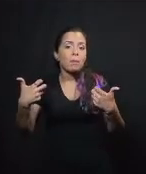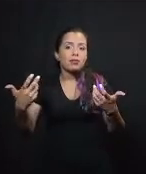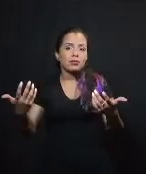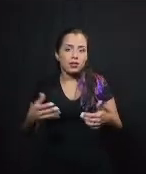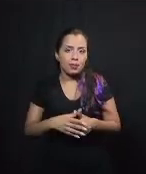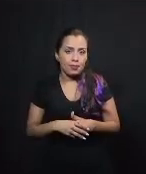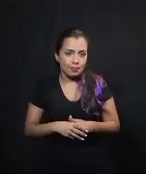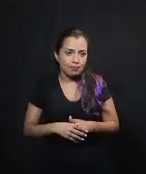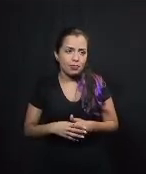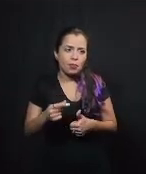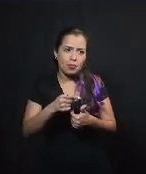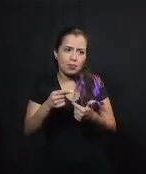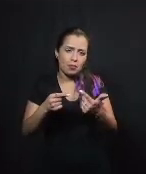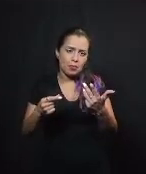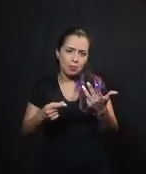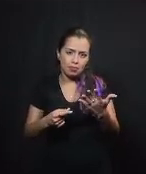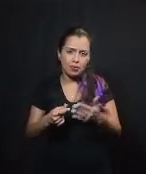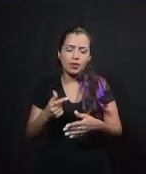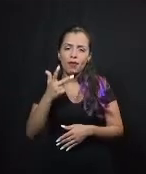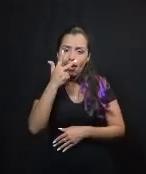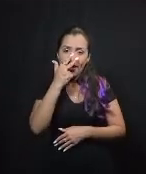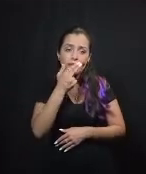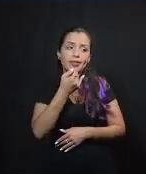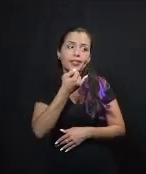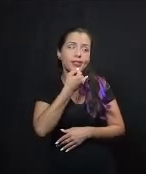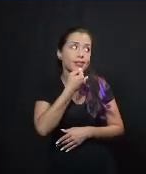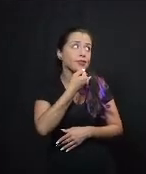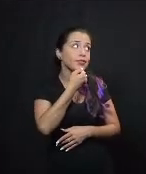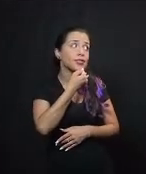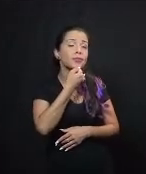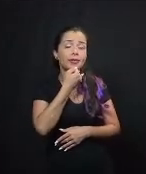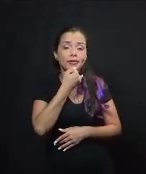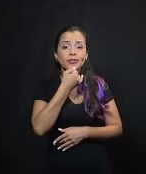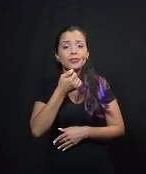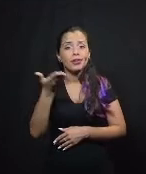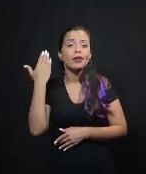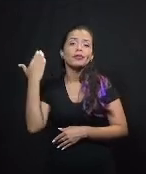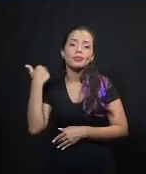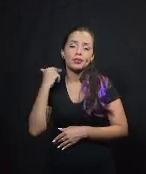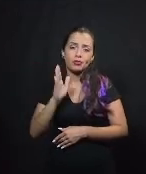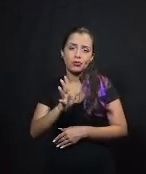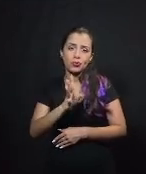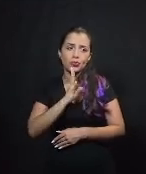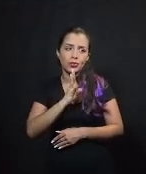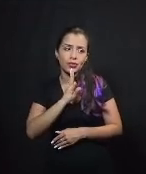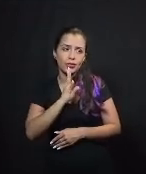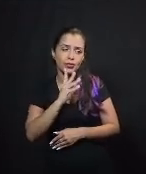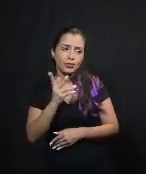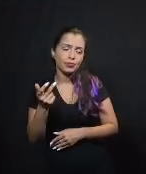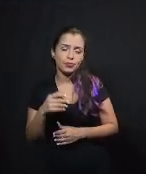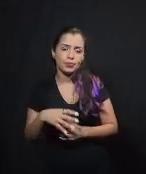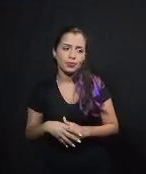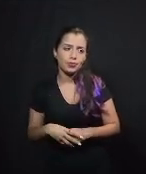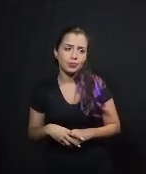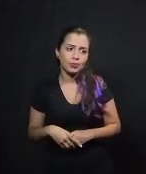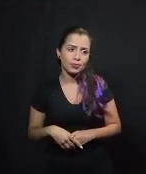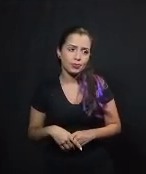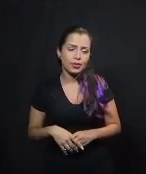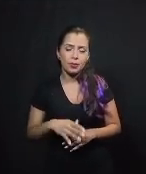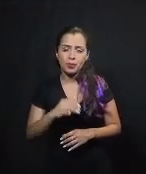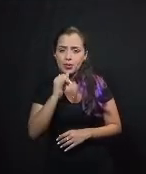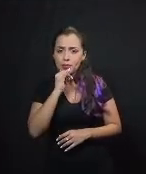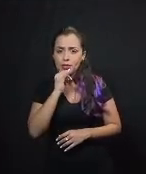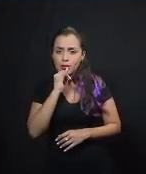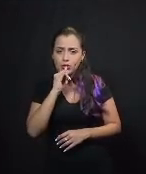experiências de favela, que, infelizmente, eu conheci em outro tempo, o tempo que o Jânio Quadros, por exemplo, estava